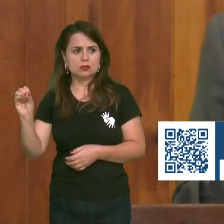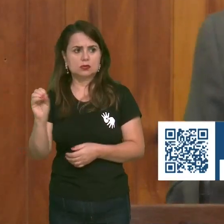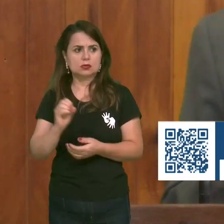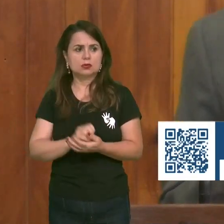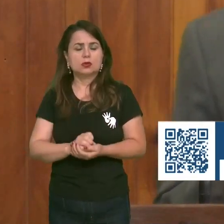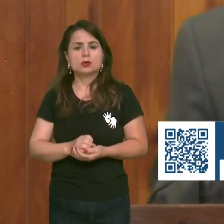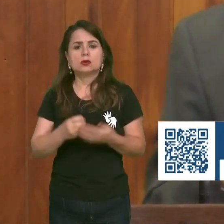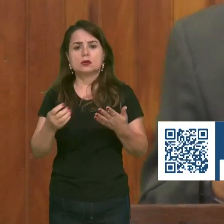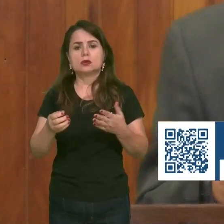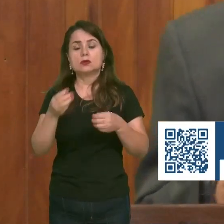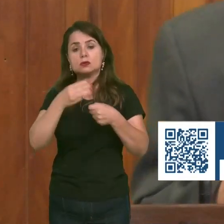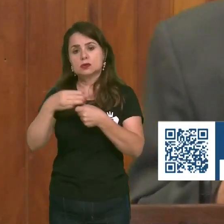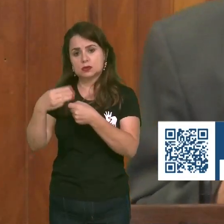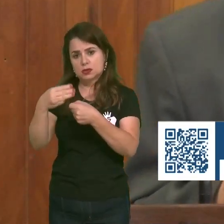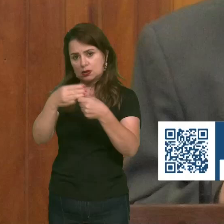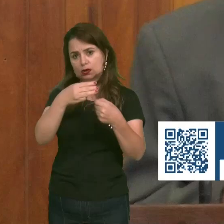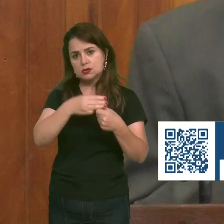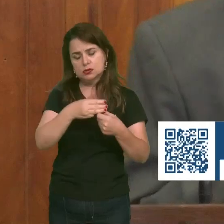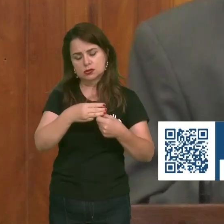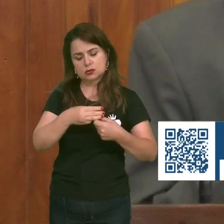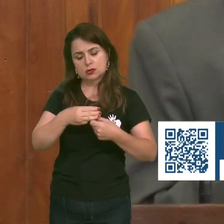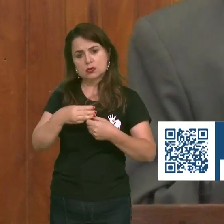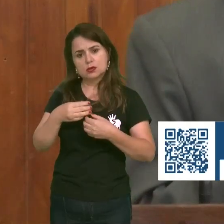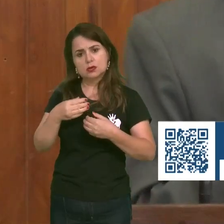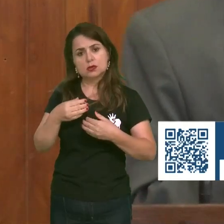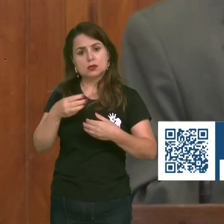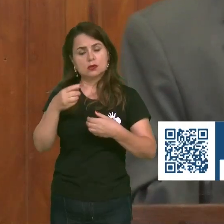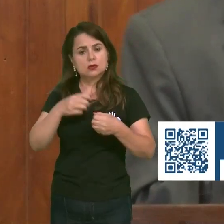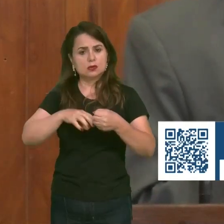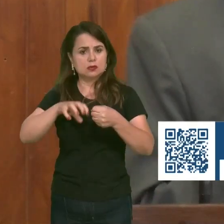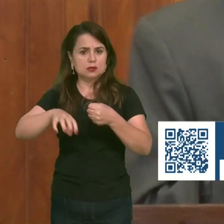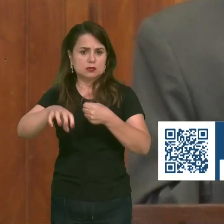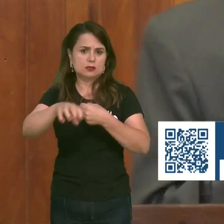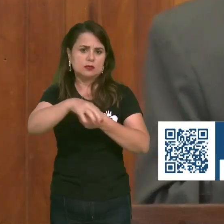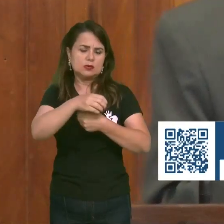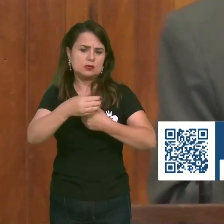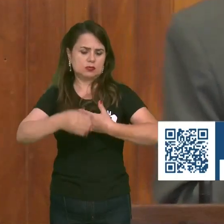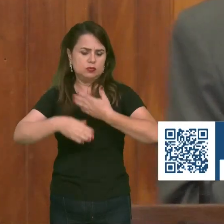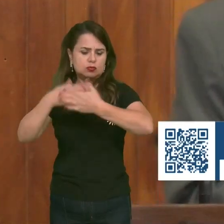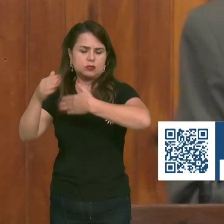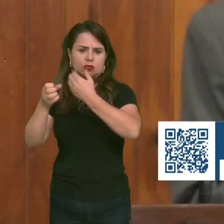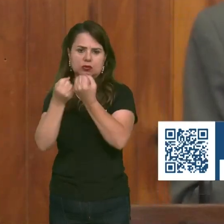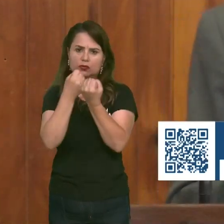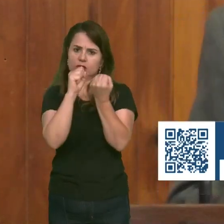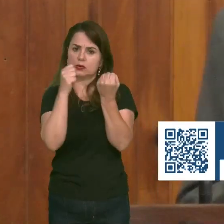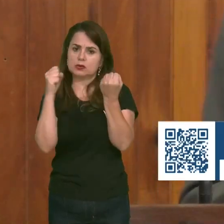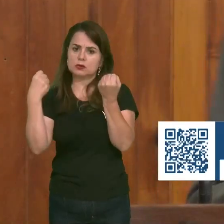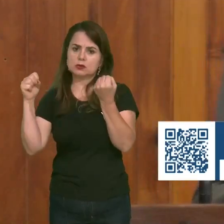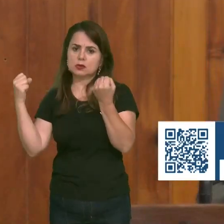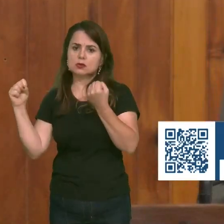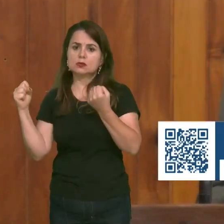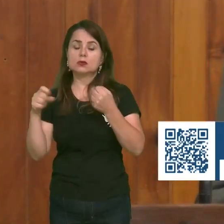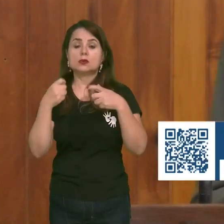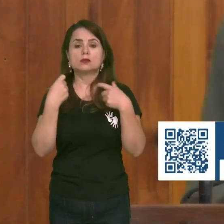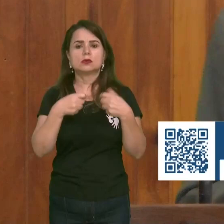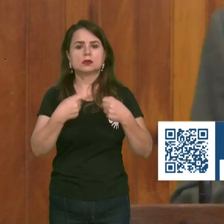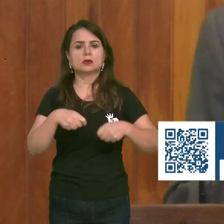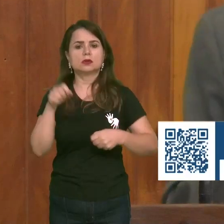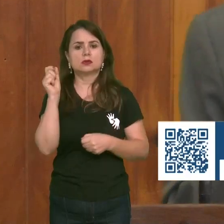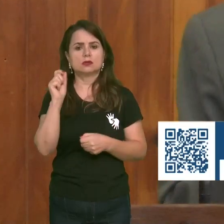região da cidade que está se desenvolvendo muito e a necessidade de nós termos uma